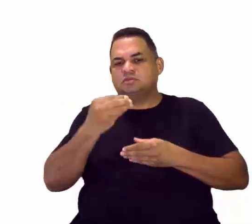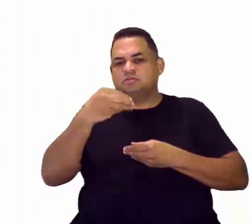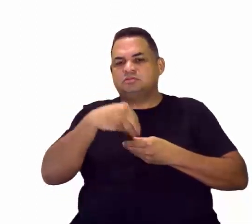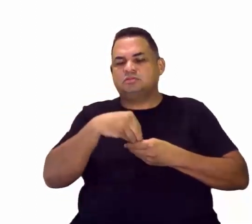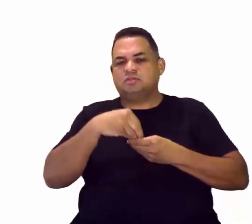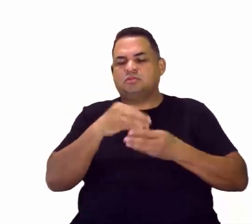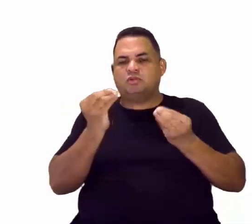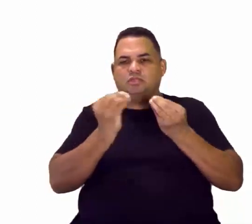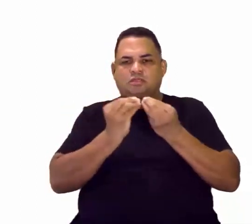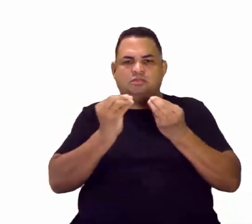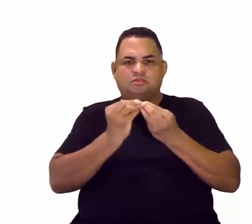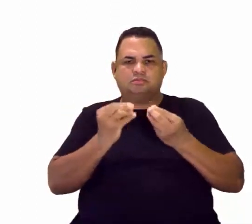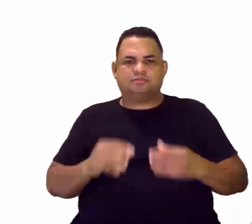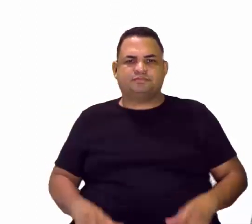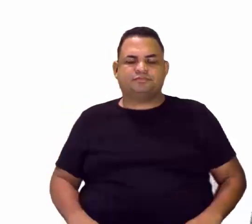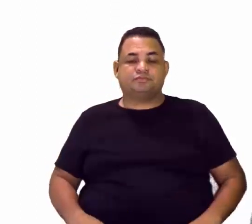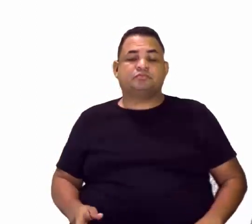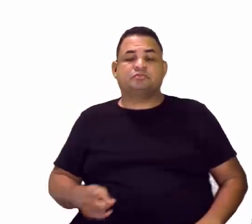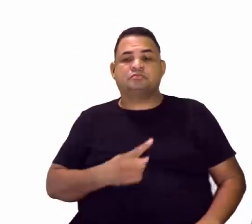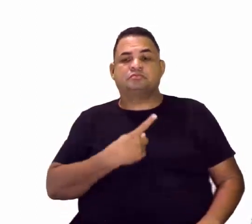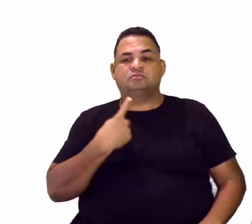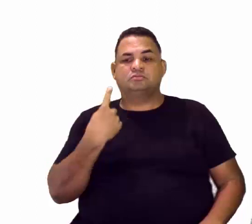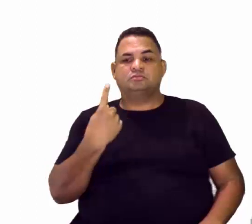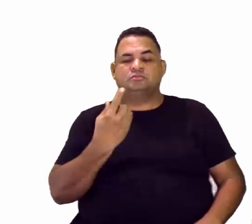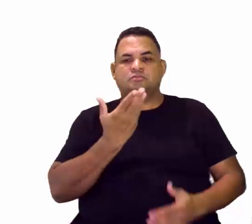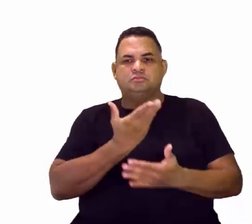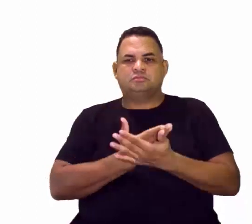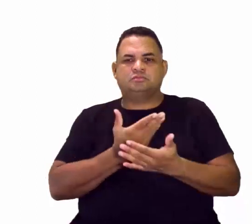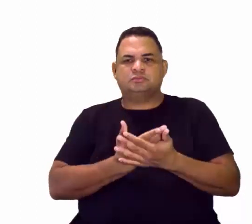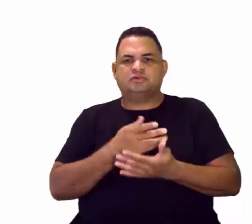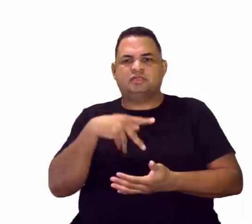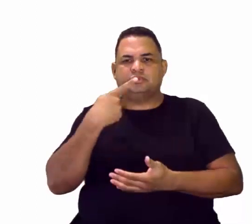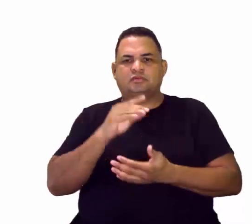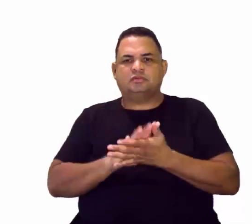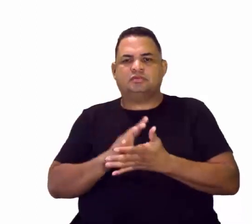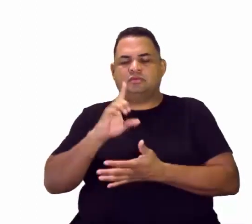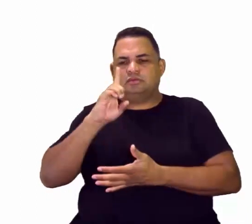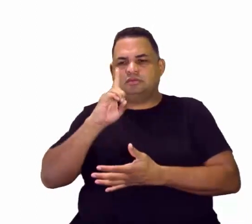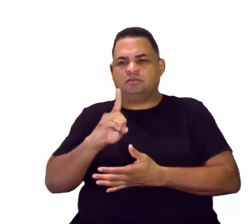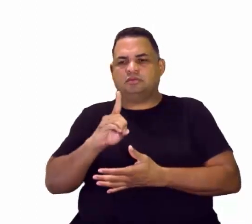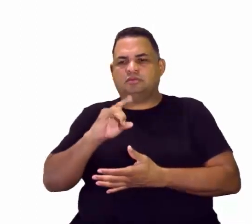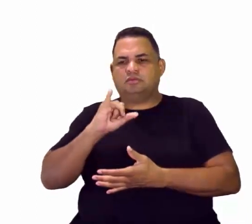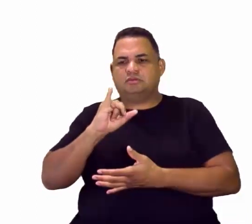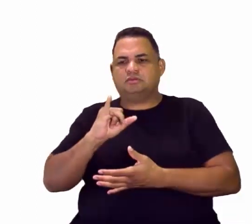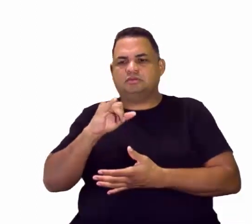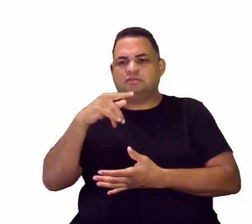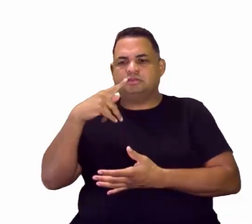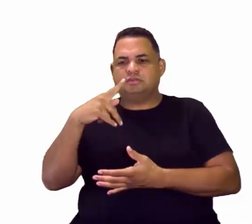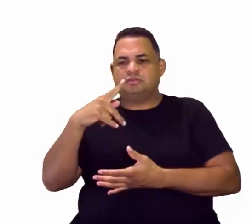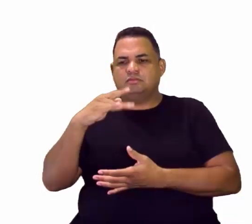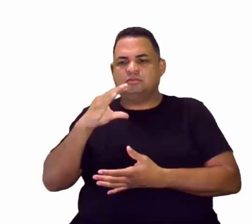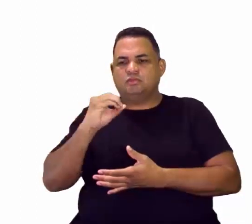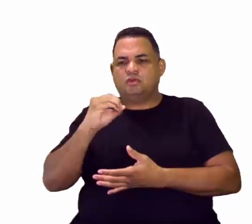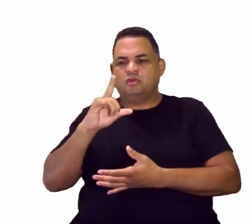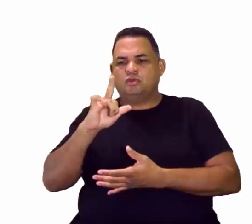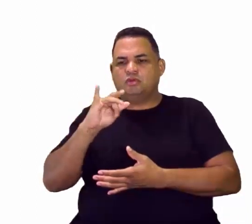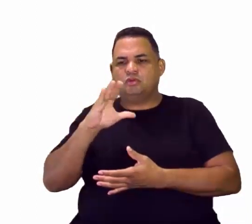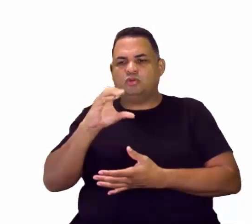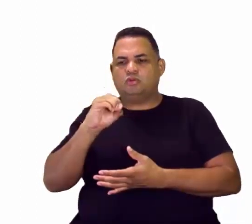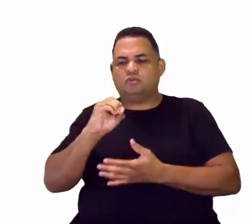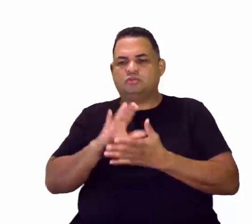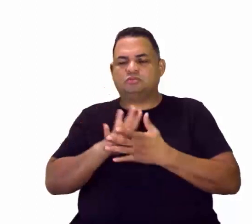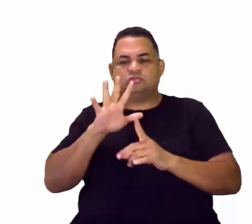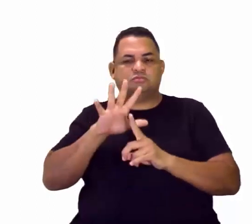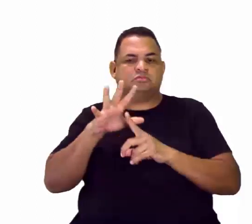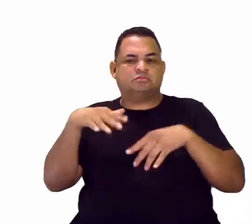Vocês viram na aula anterior que nós falamos sobre dipolo, aquele momento dipolar, e isso